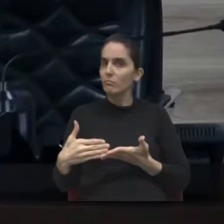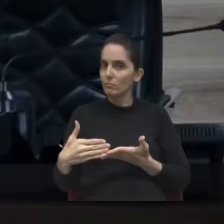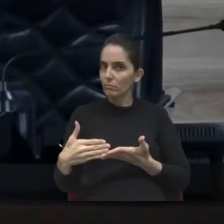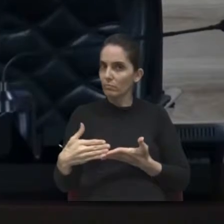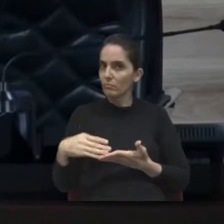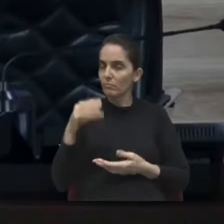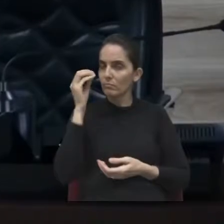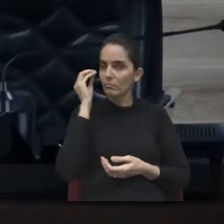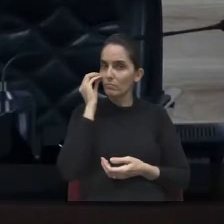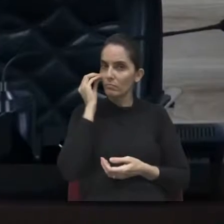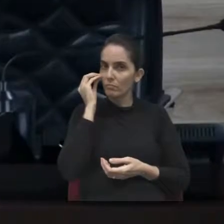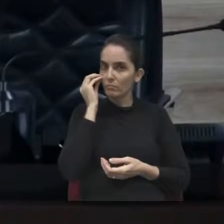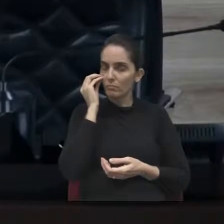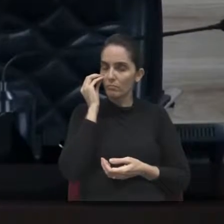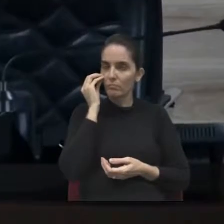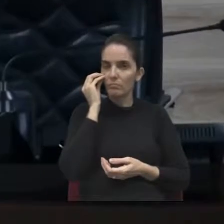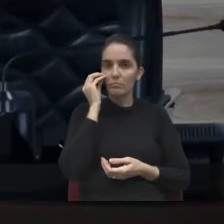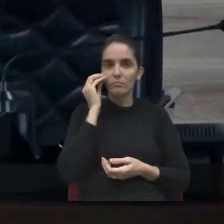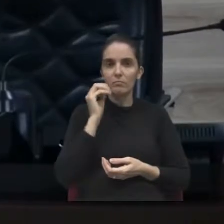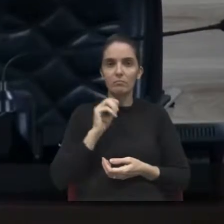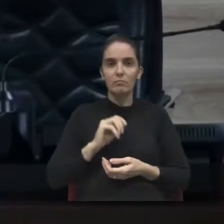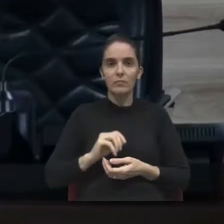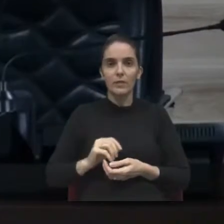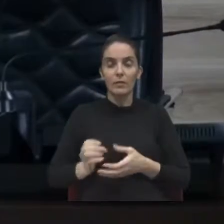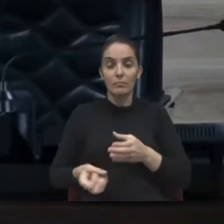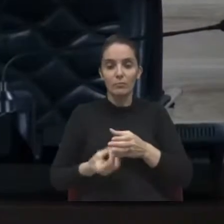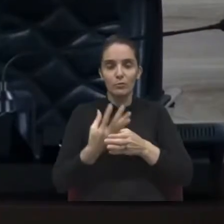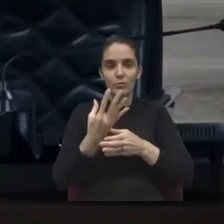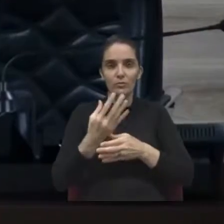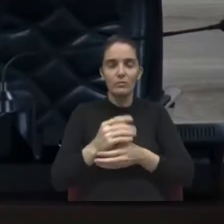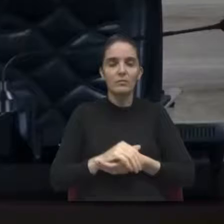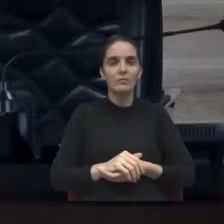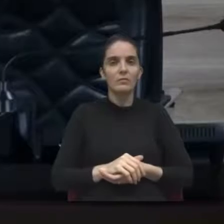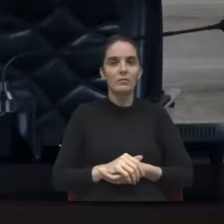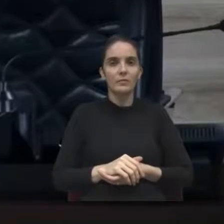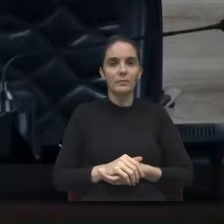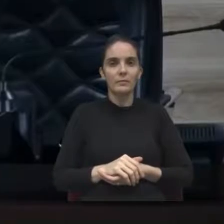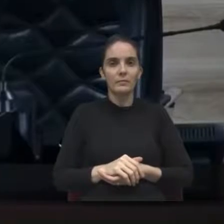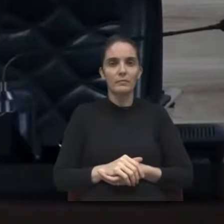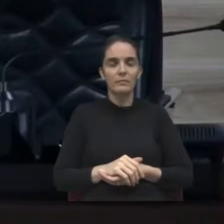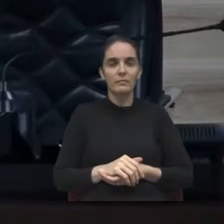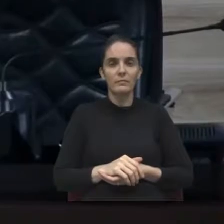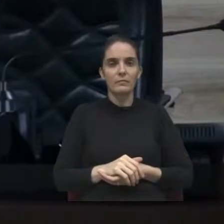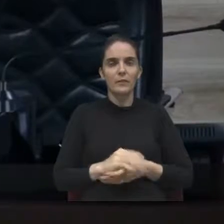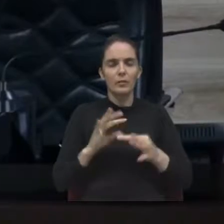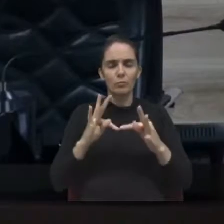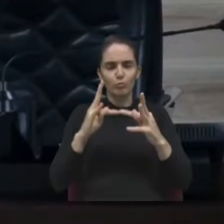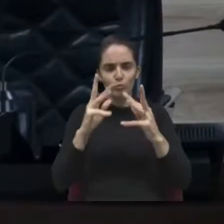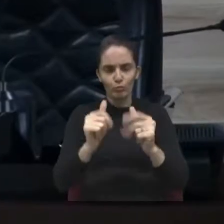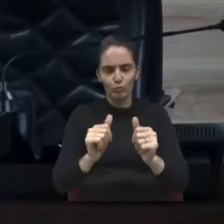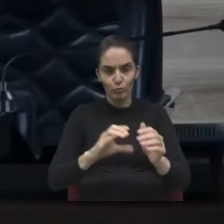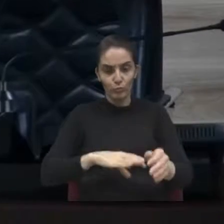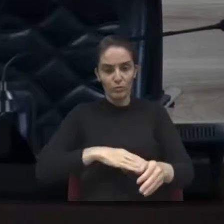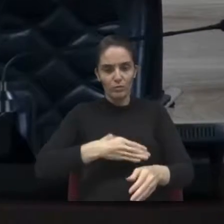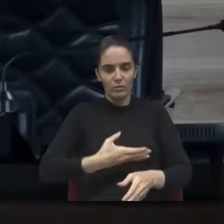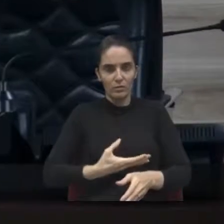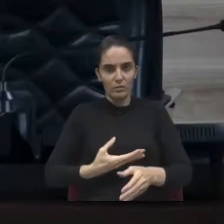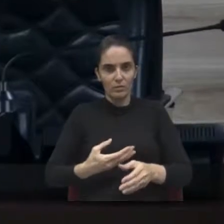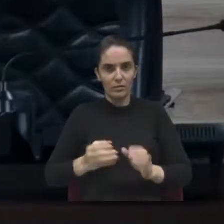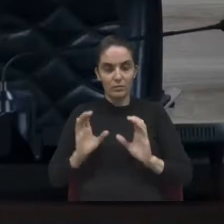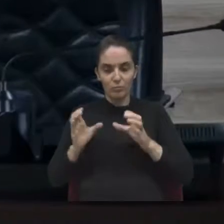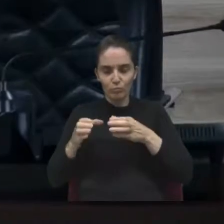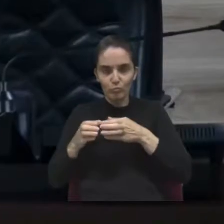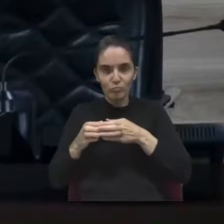tentava há muito tempo fazer isso, mas moveu toda a diretoria, que tiveram coragem de montar, de compor